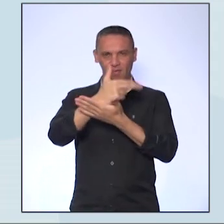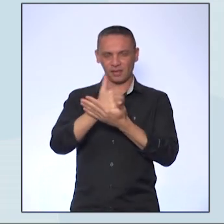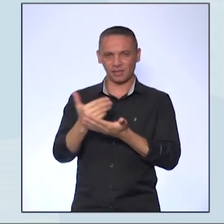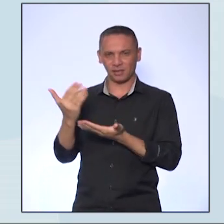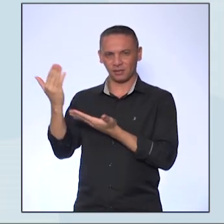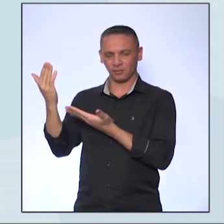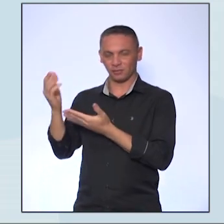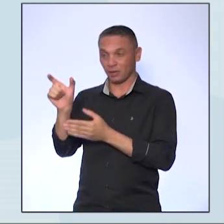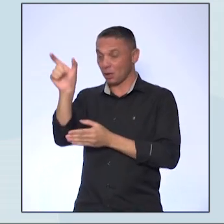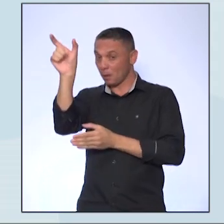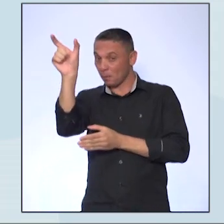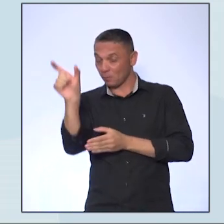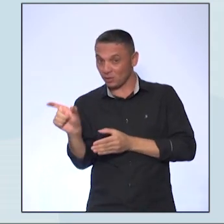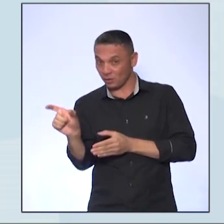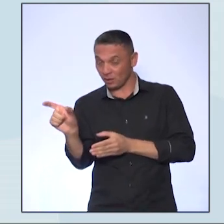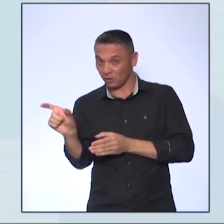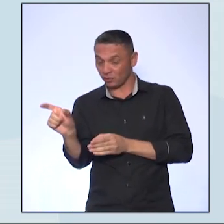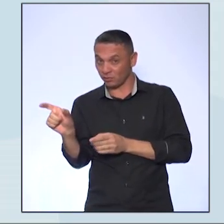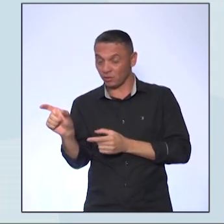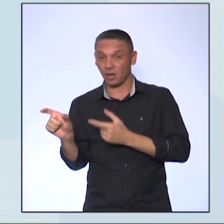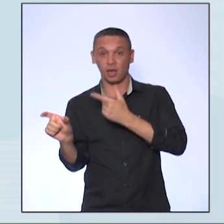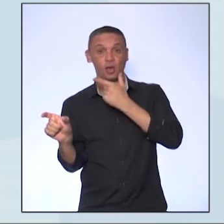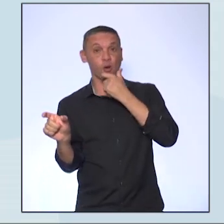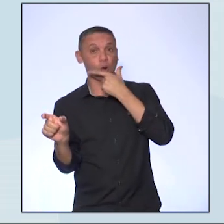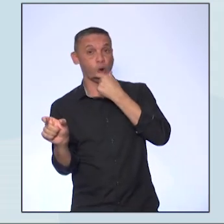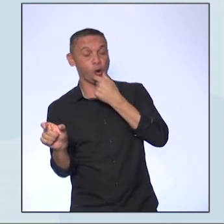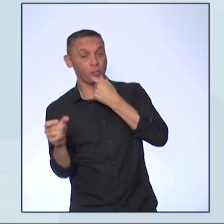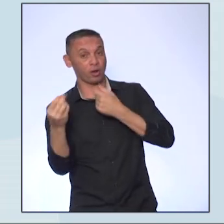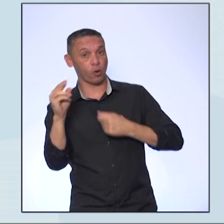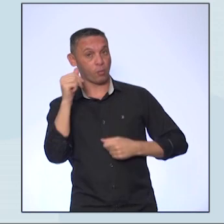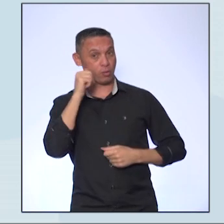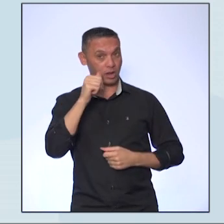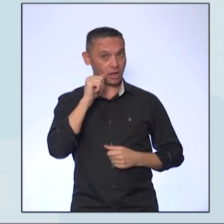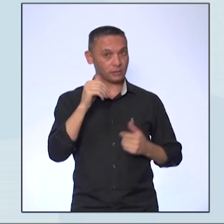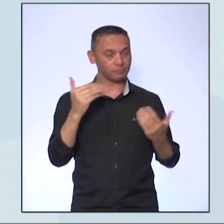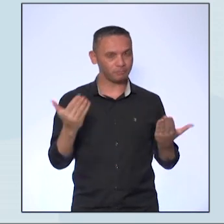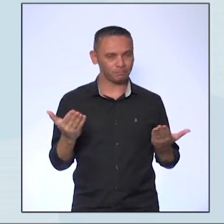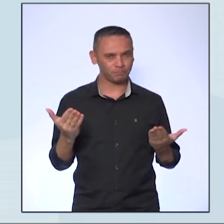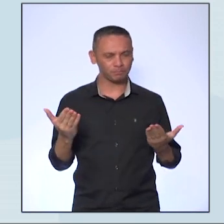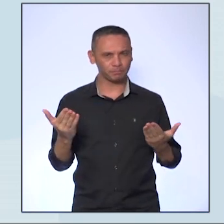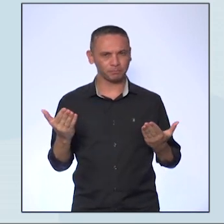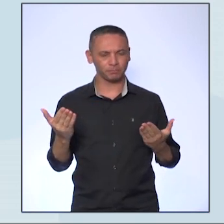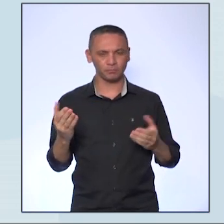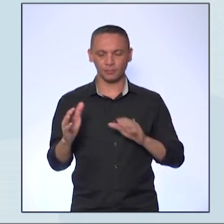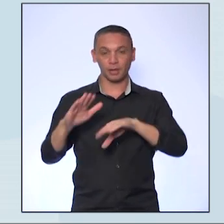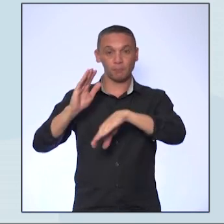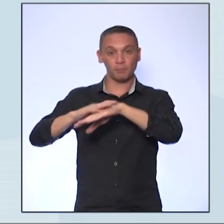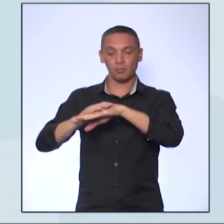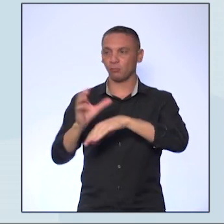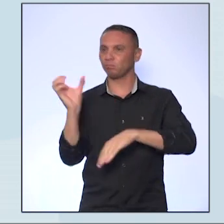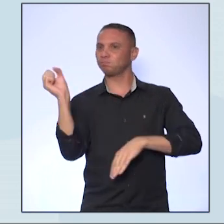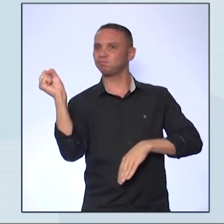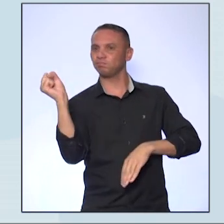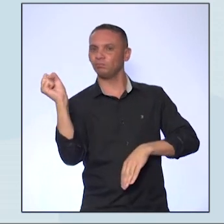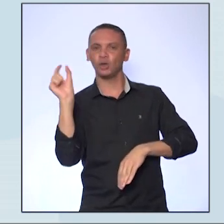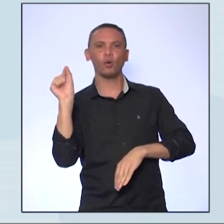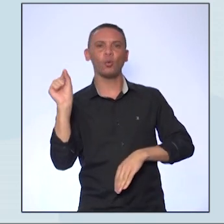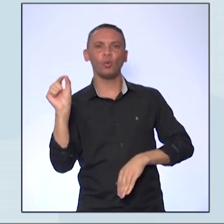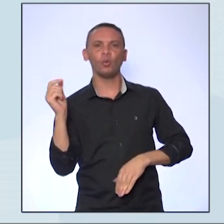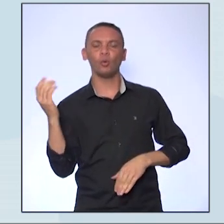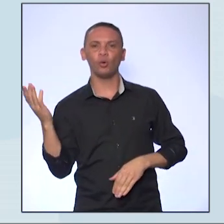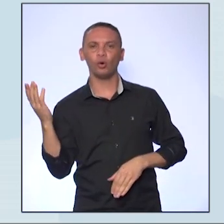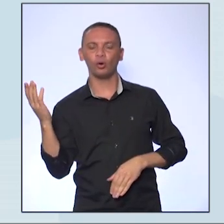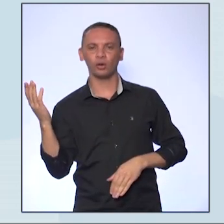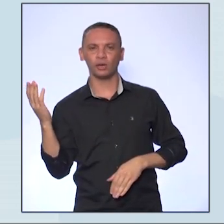Se o personagem é um boy ou uma girl, um menino ou uma menina, o que ele está segurando na mão